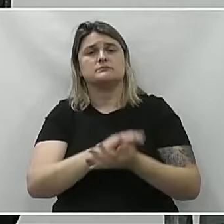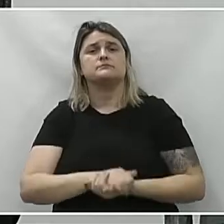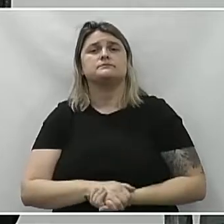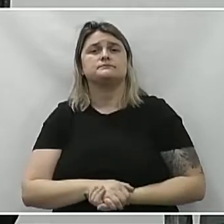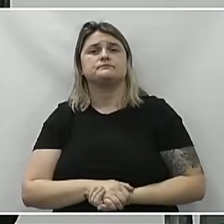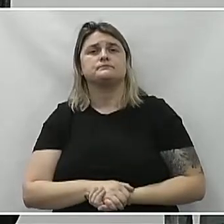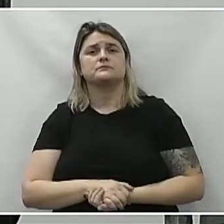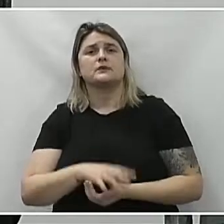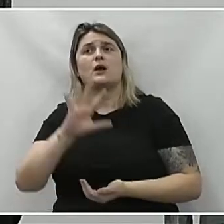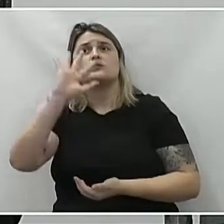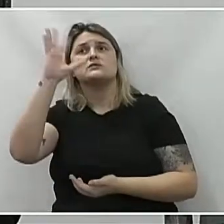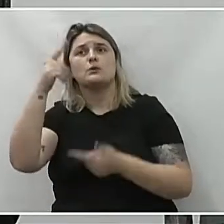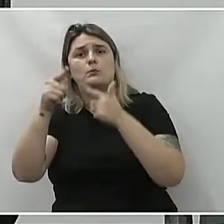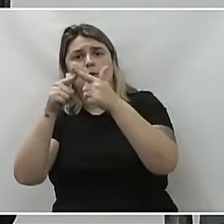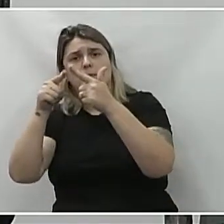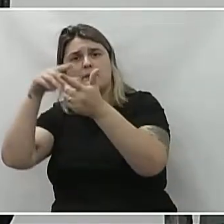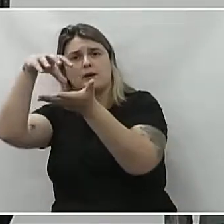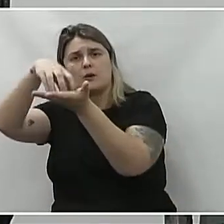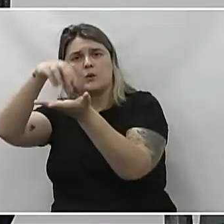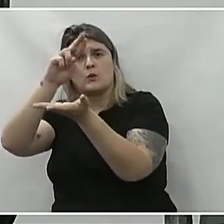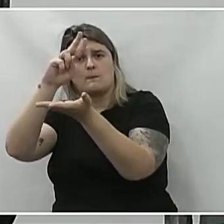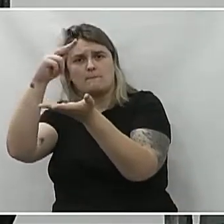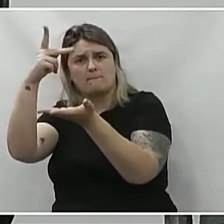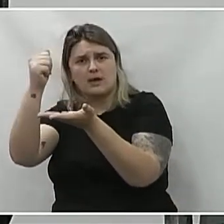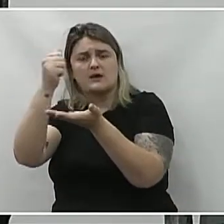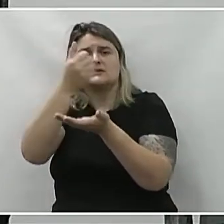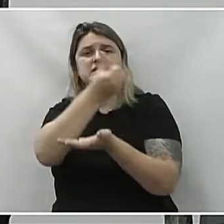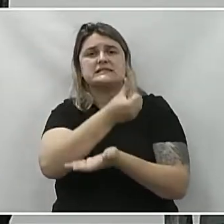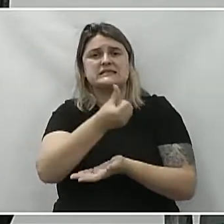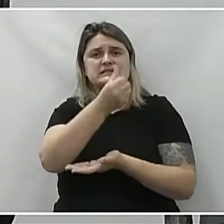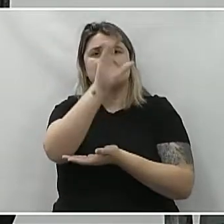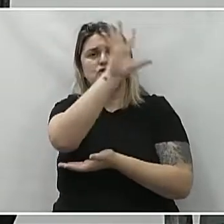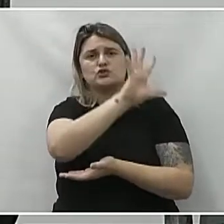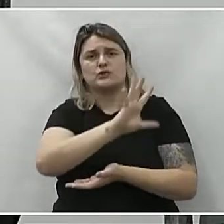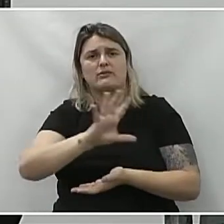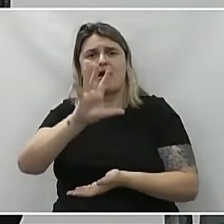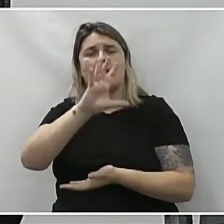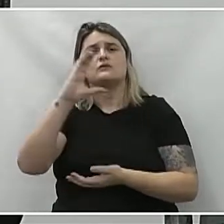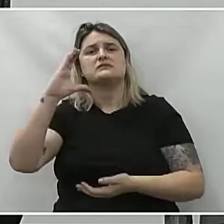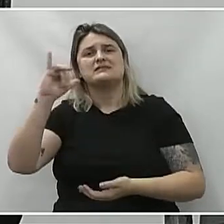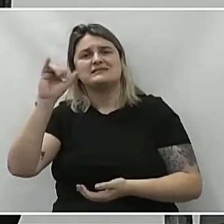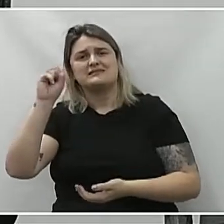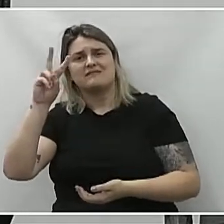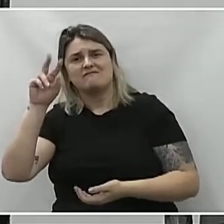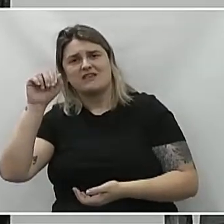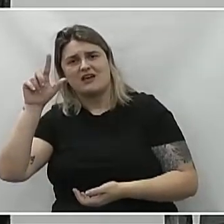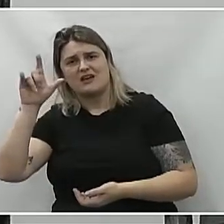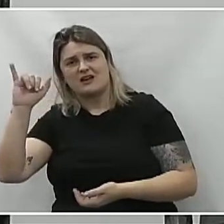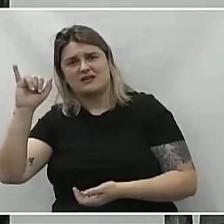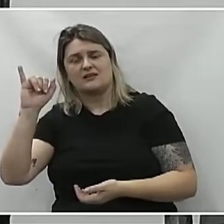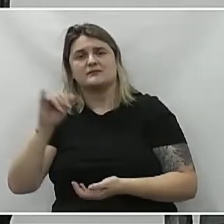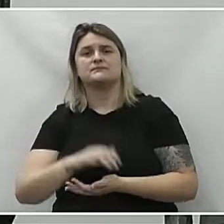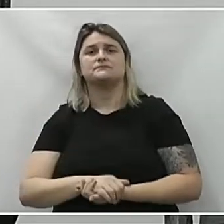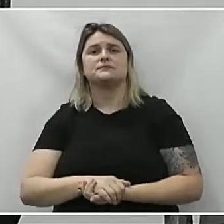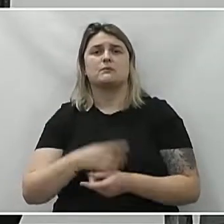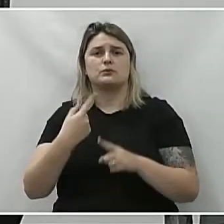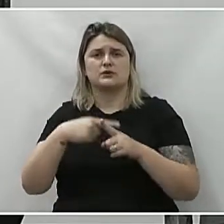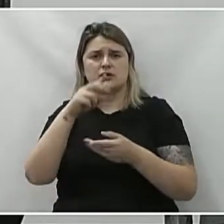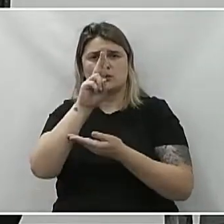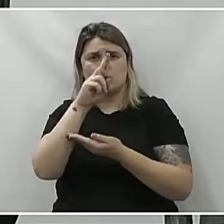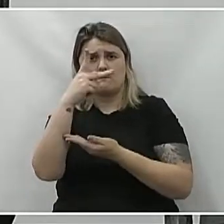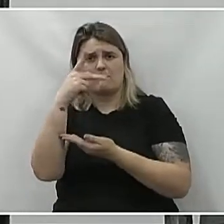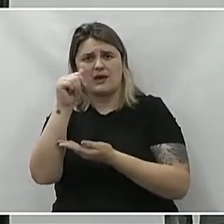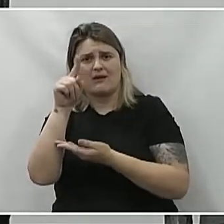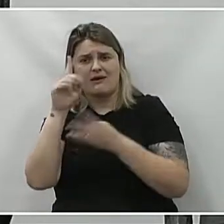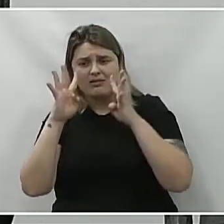questão da UPA da sexta regional do ses vale né uma questão mais de atenção básica